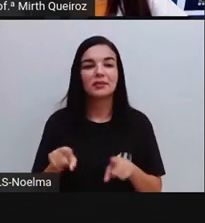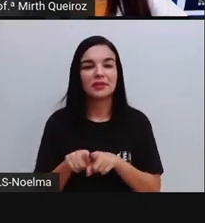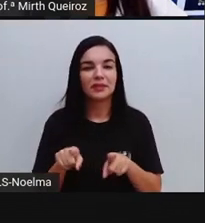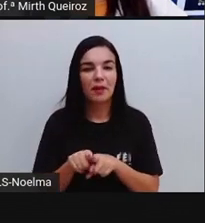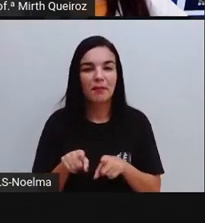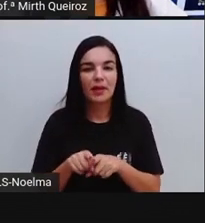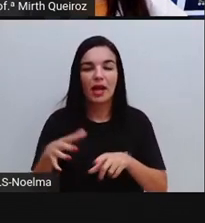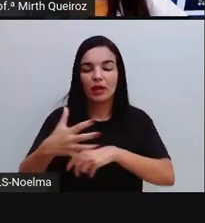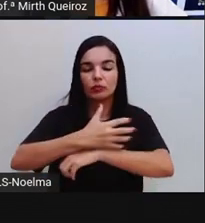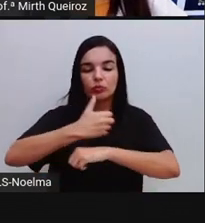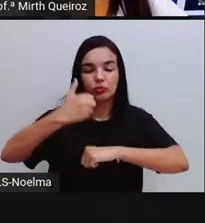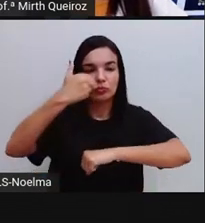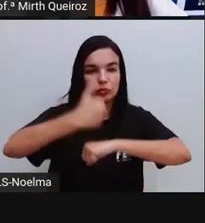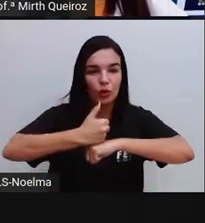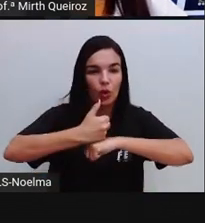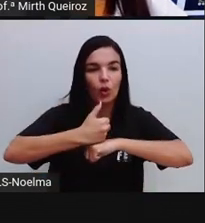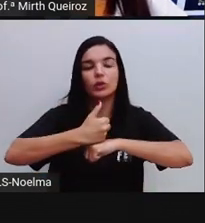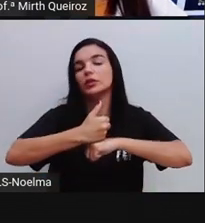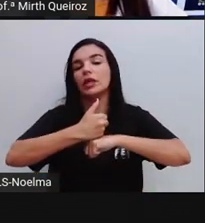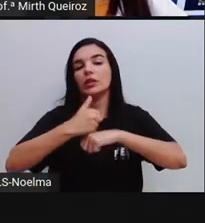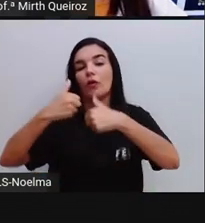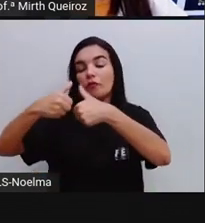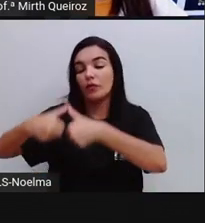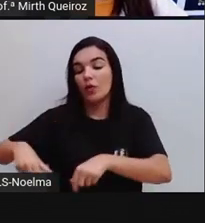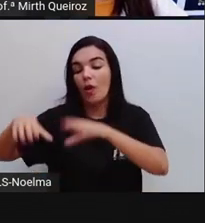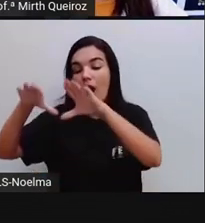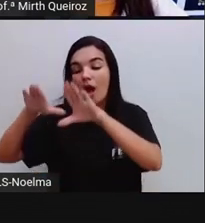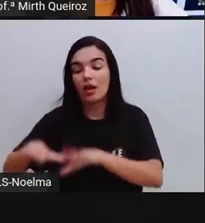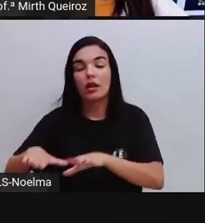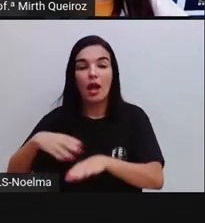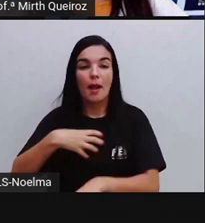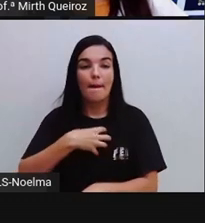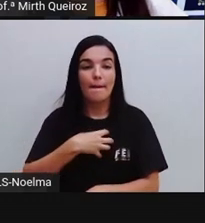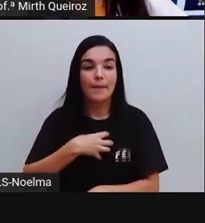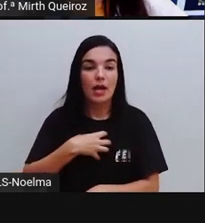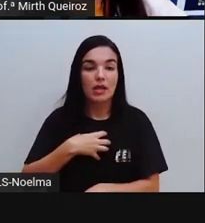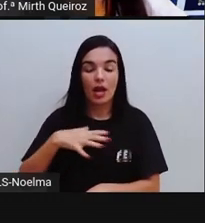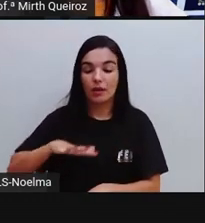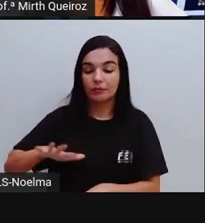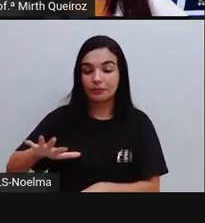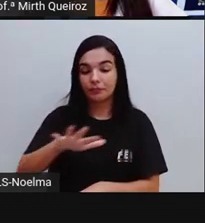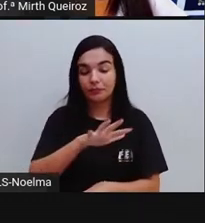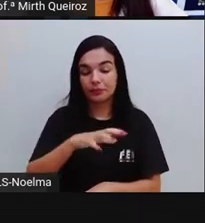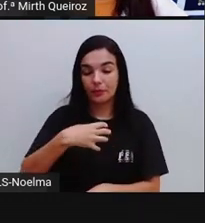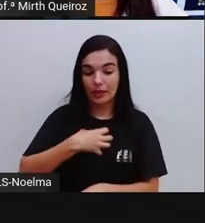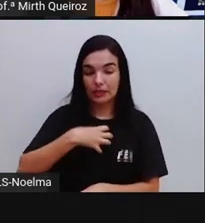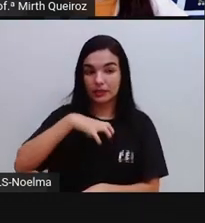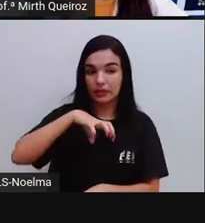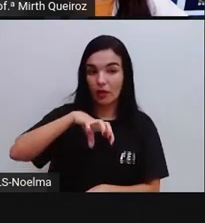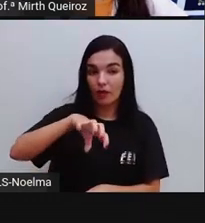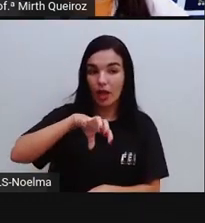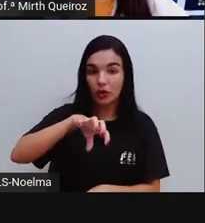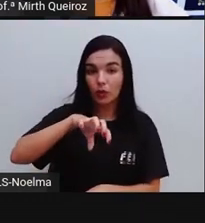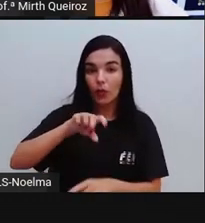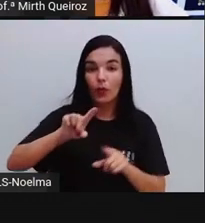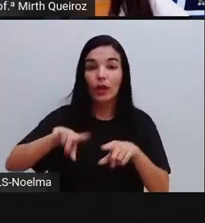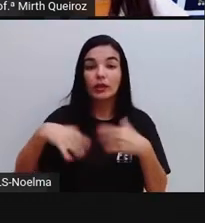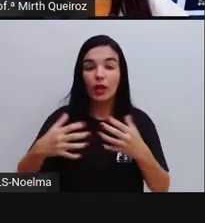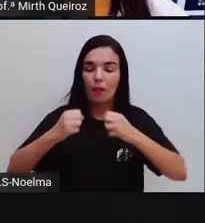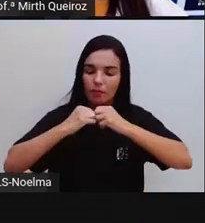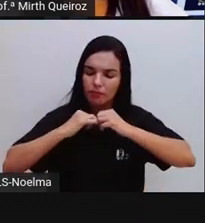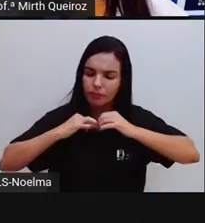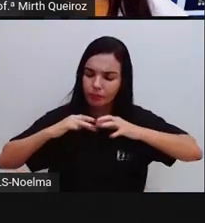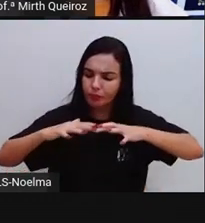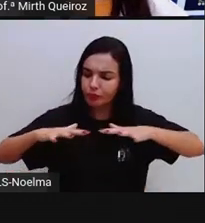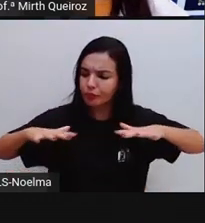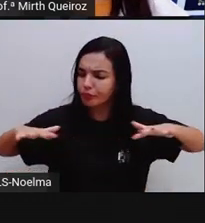dos colonizadores, né, onde eles se instalavam aí na região de Salvador, na Bahia, e dali foi